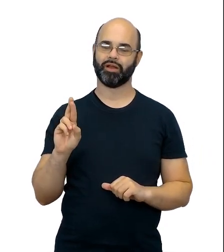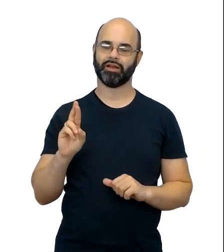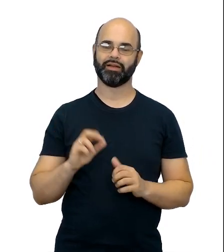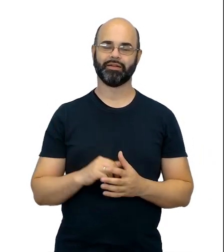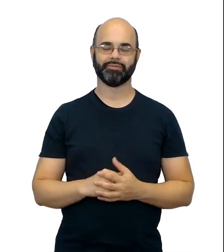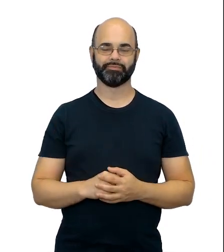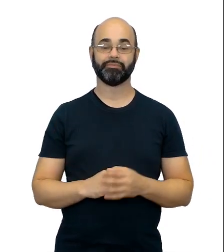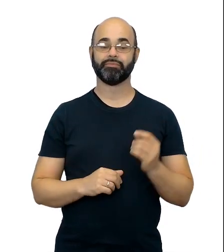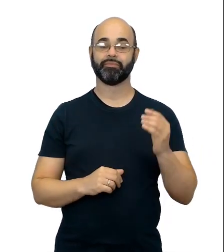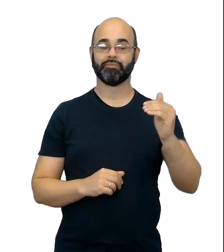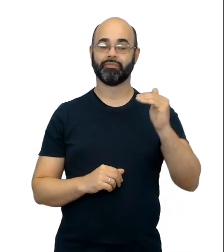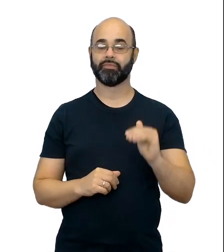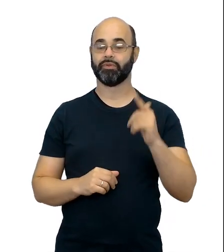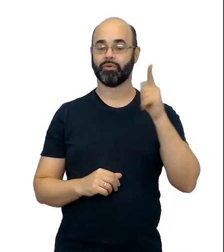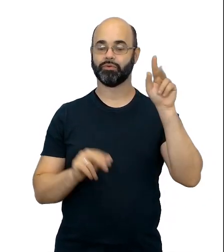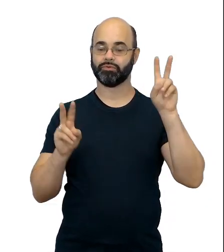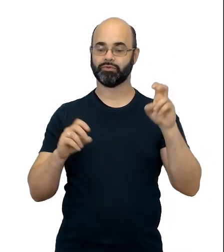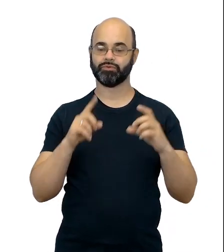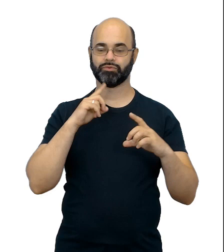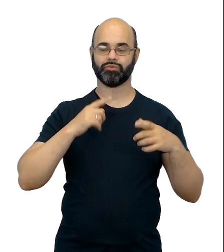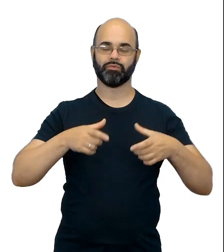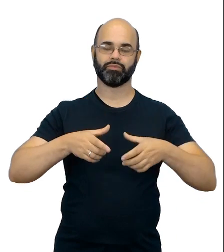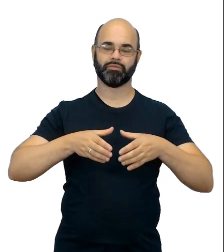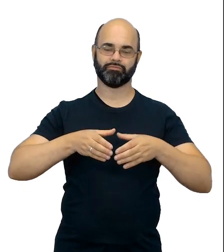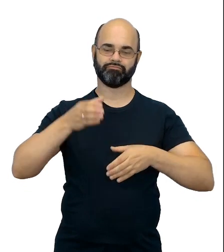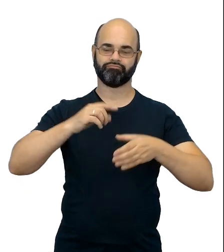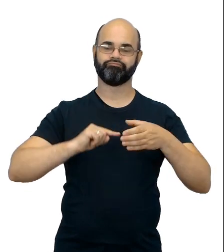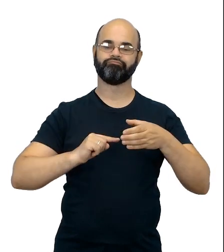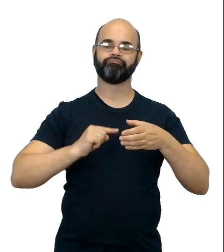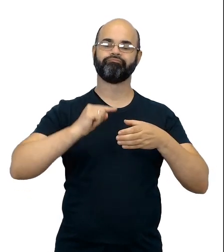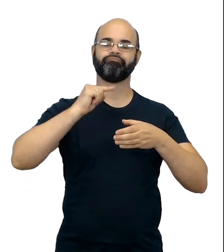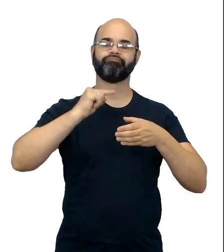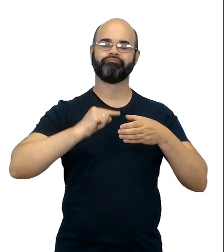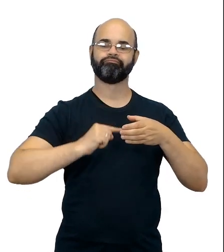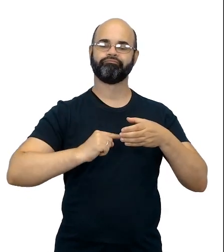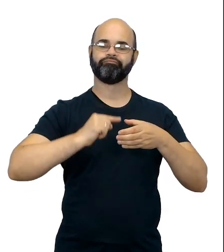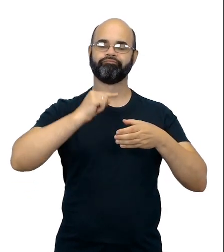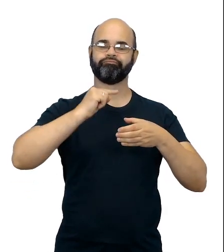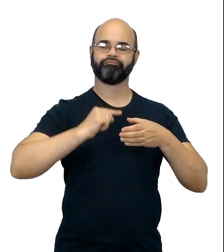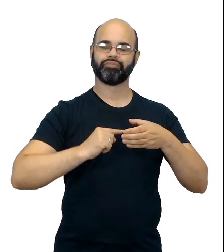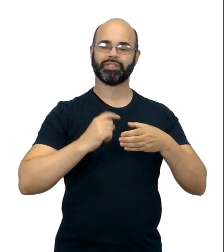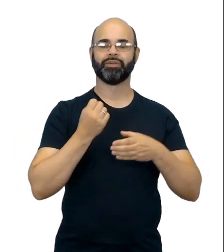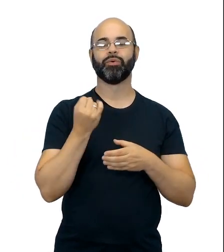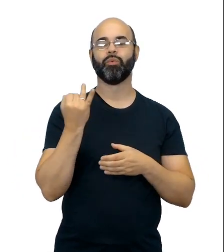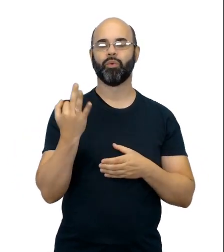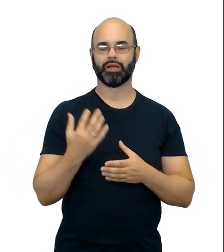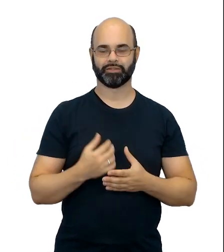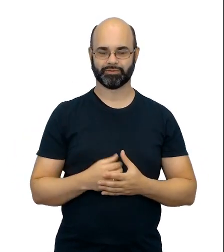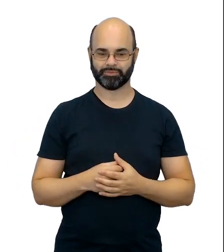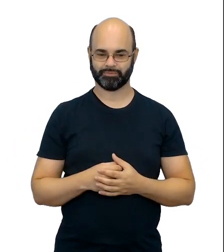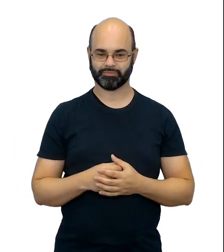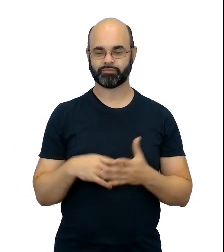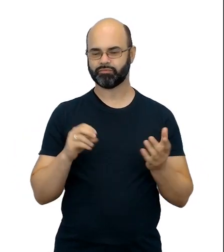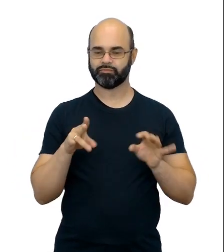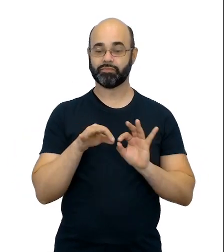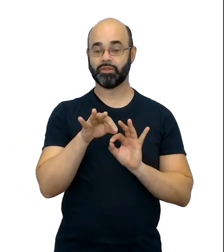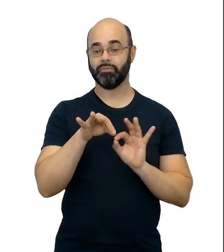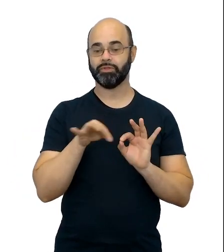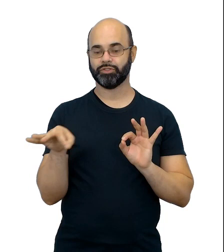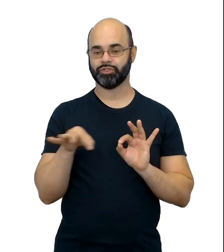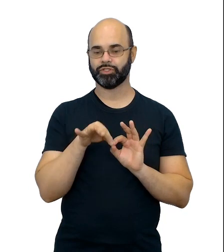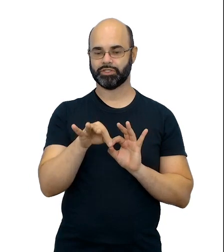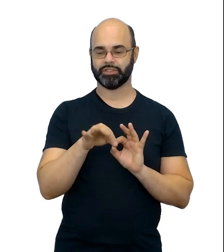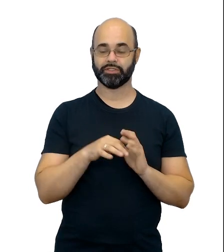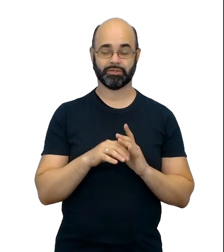de medida. E eu trabalho, parece que essas coisas, às vezes, não conectadas. Uma coisa é uma